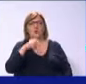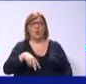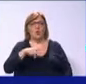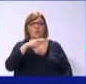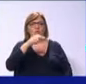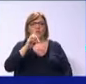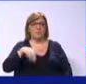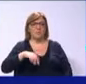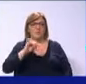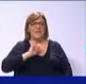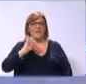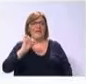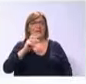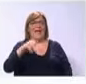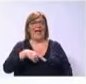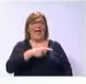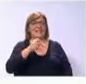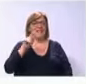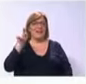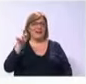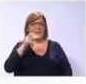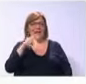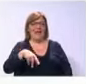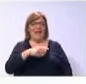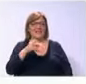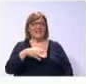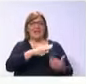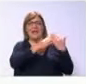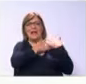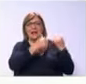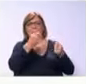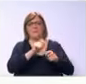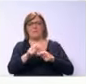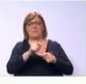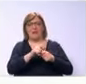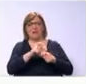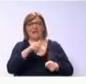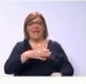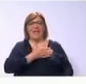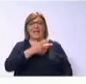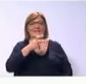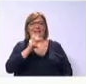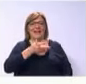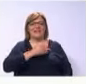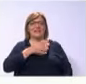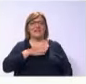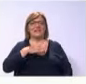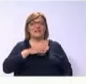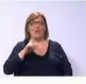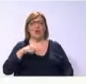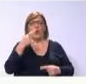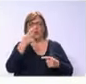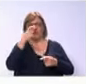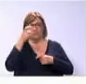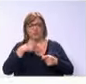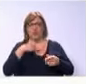cargo das antas e diz é que o ano a santa sé um cargo bem pago e os andrades gostariam de ter uma pessoa como polita